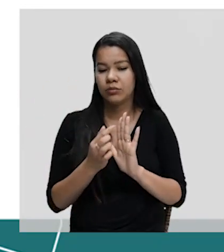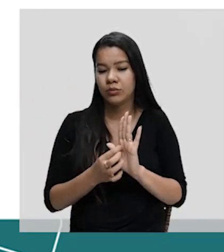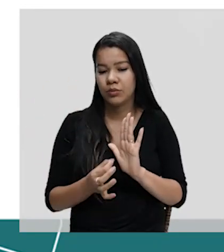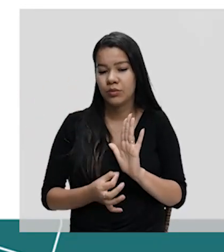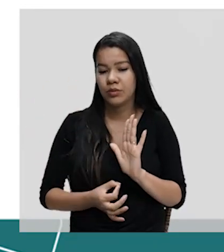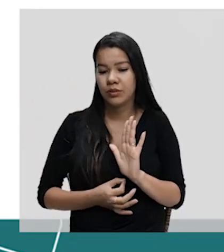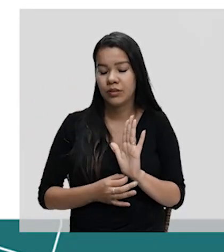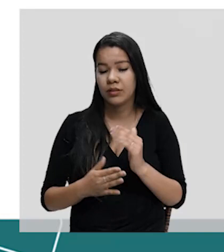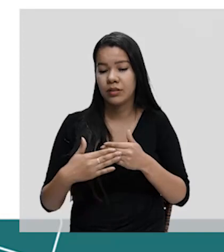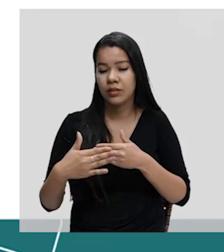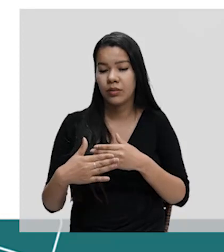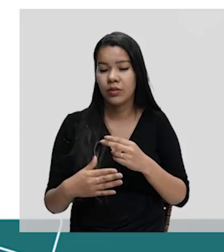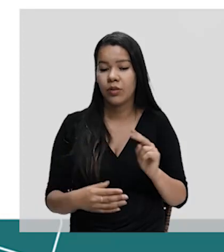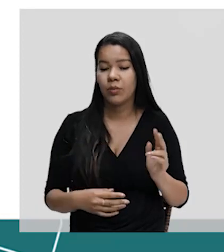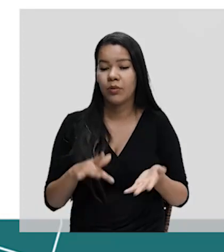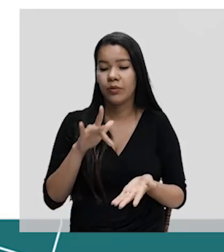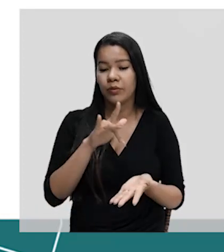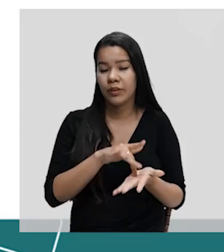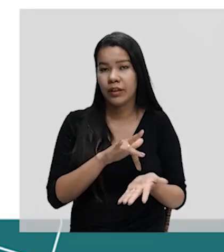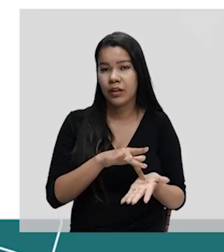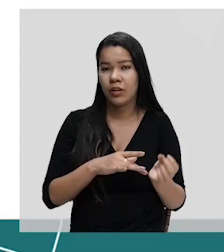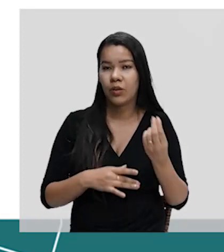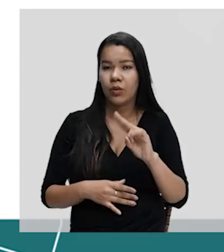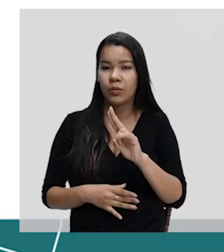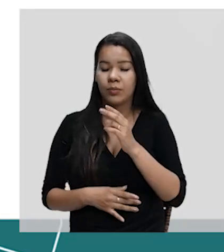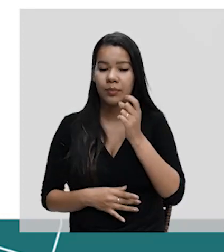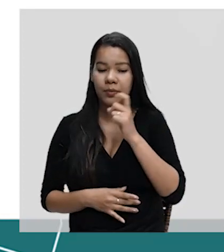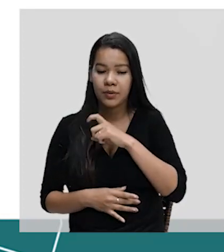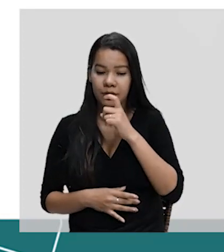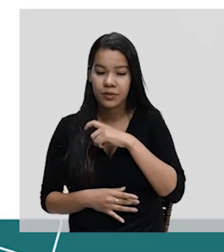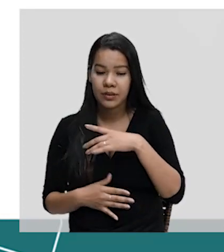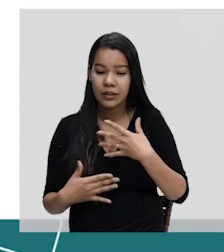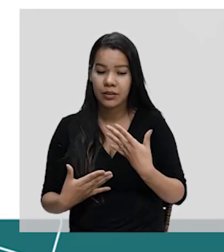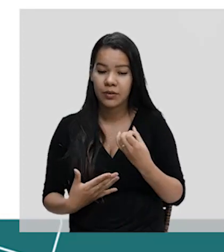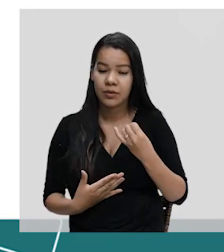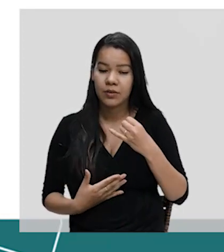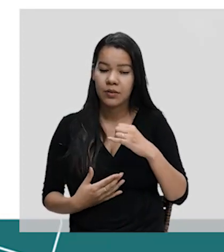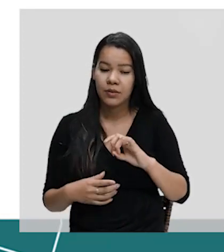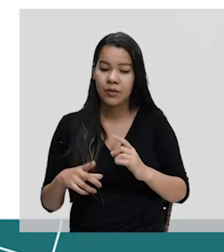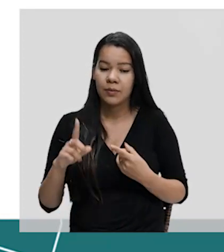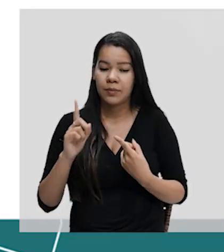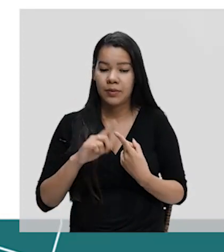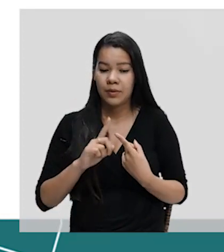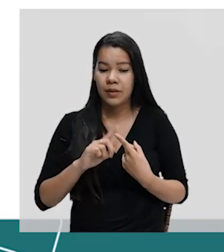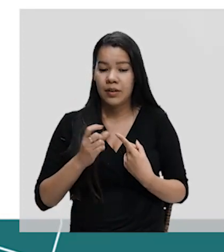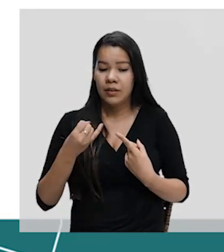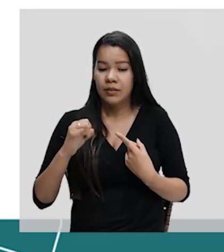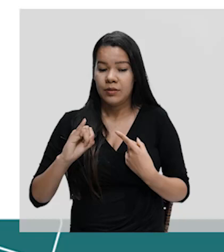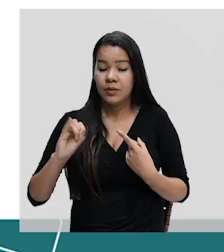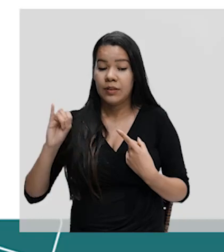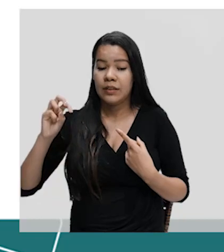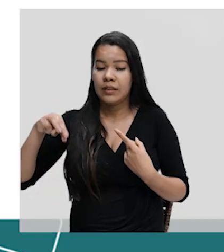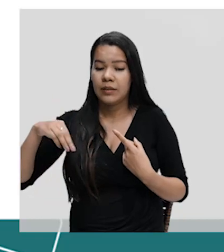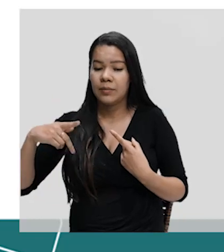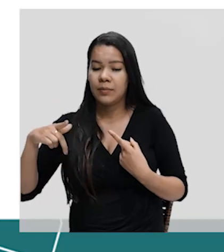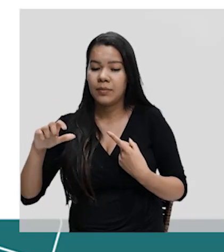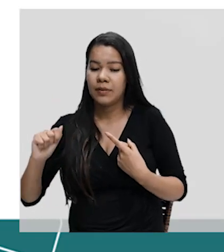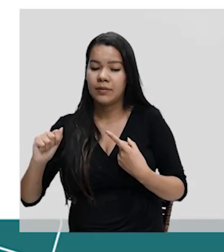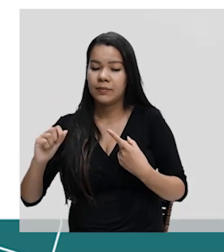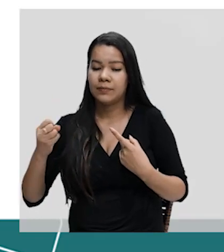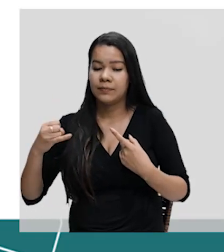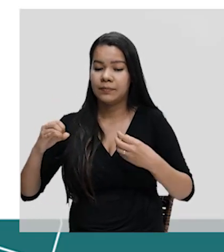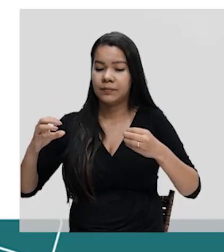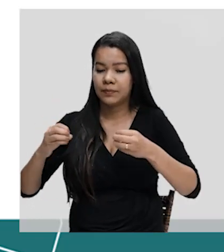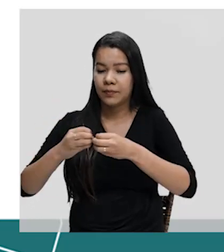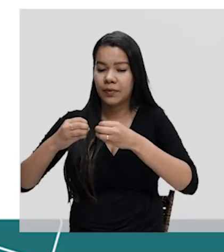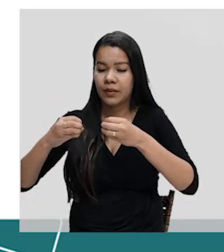Então, 1. Se um ímã aproxima-se de um condutor, uma corrente elétrica será